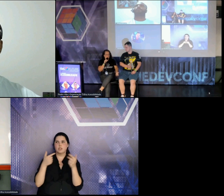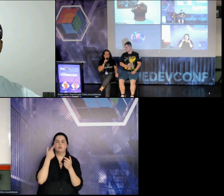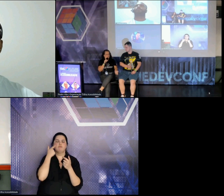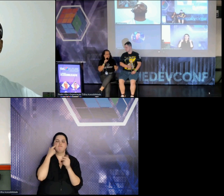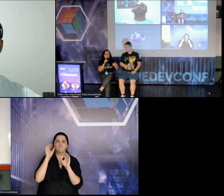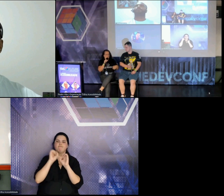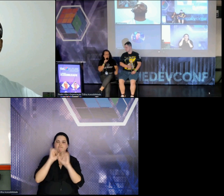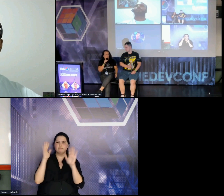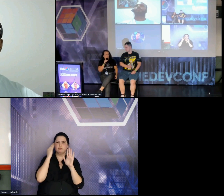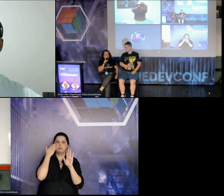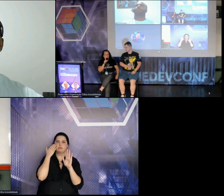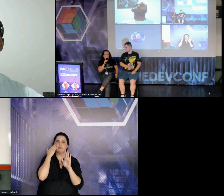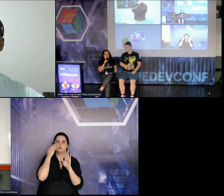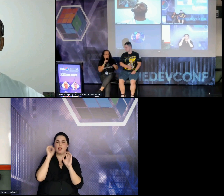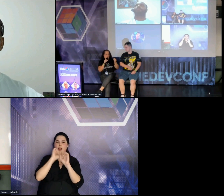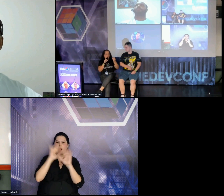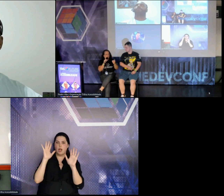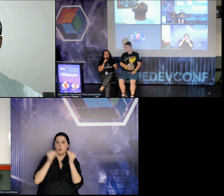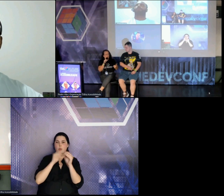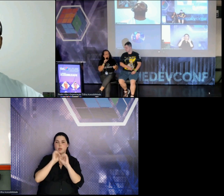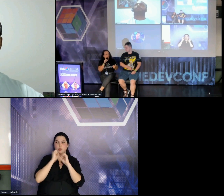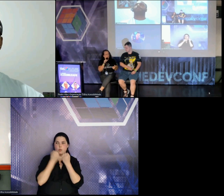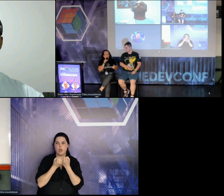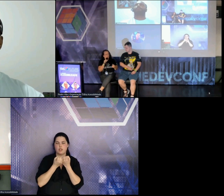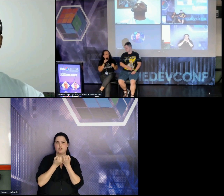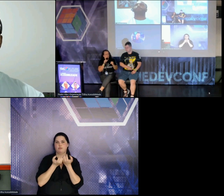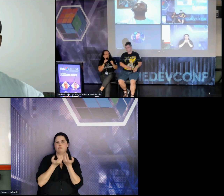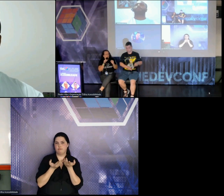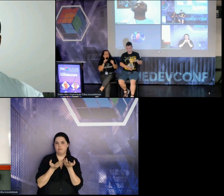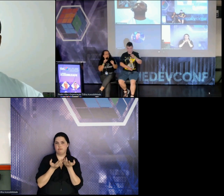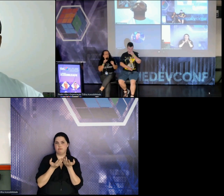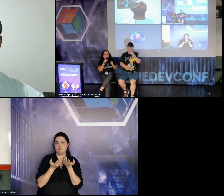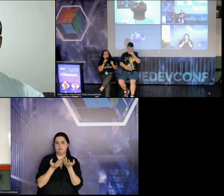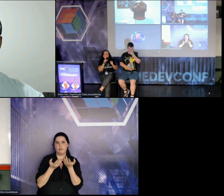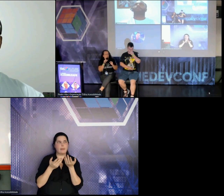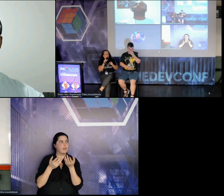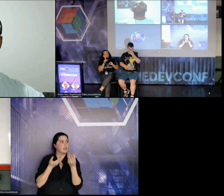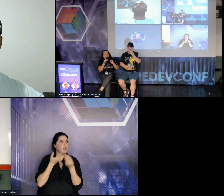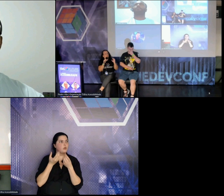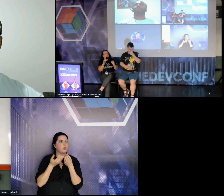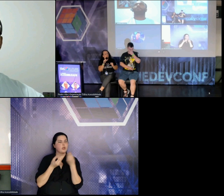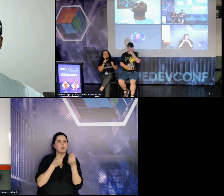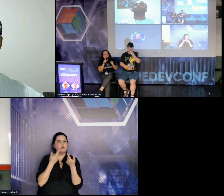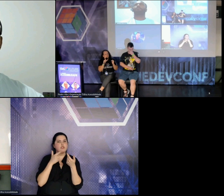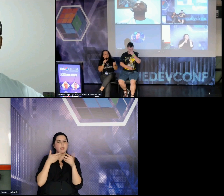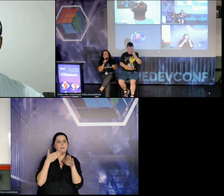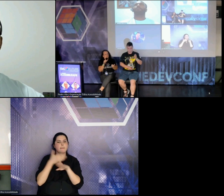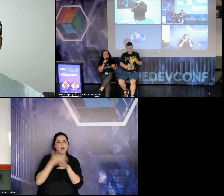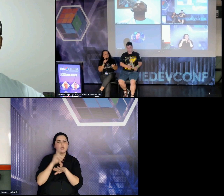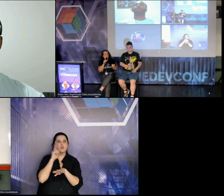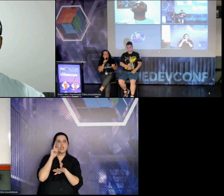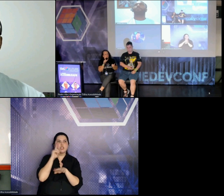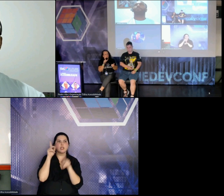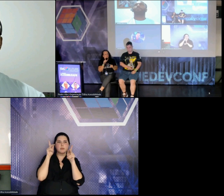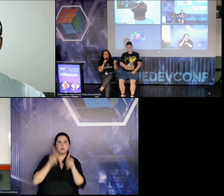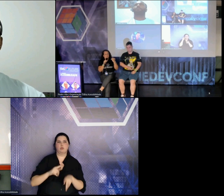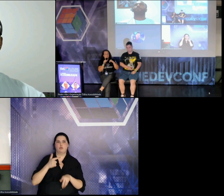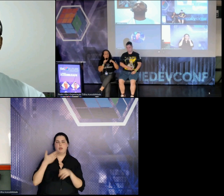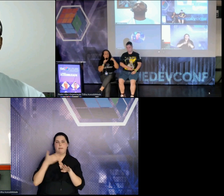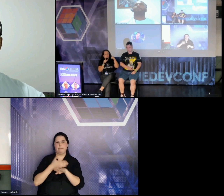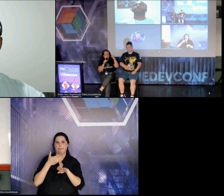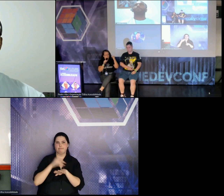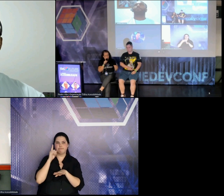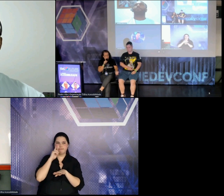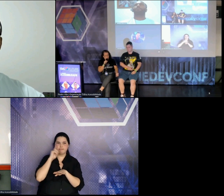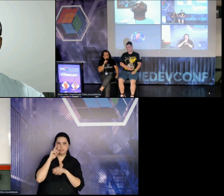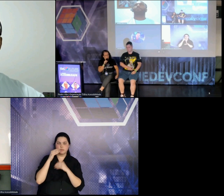pensado, a gente já tinha passado pela squad, mas ficaram e elas não fazia parte do dia a dia daquelas pessoas, né? E a partir do momento